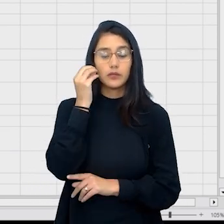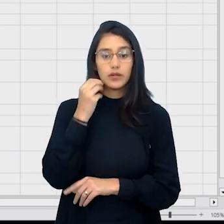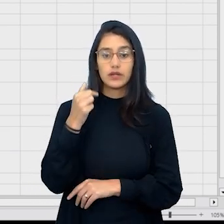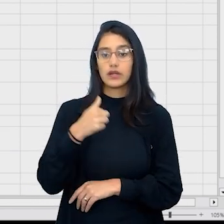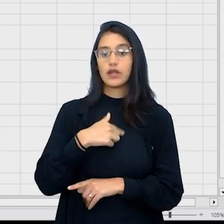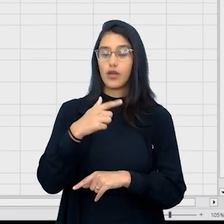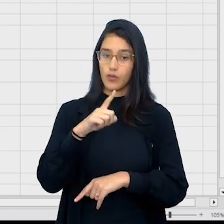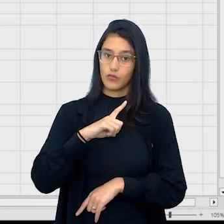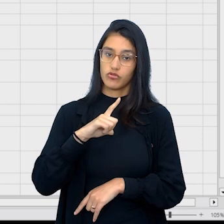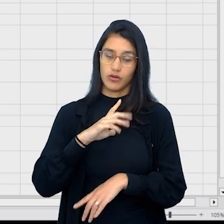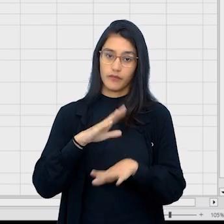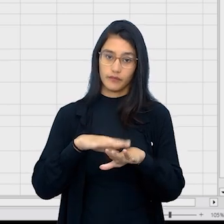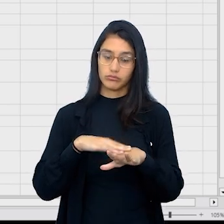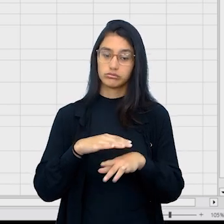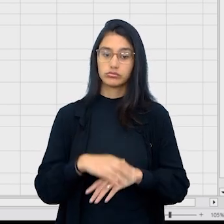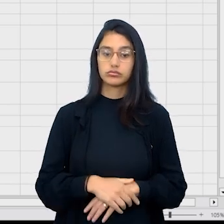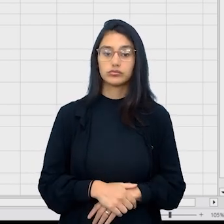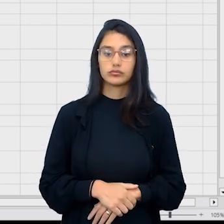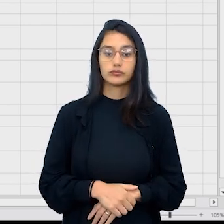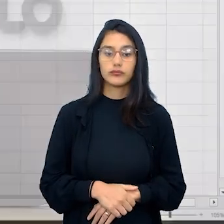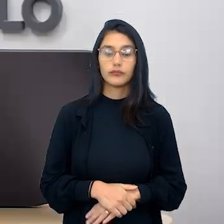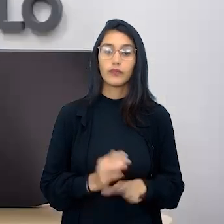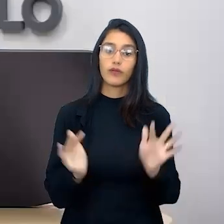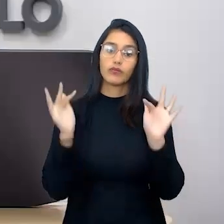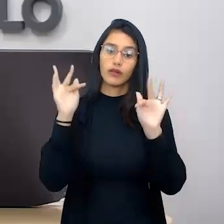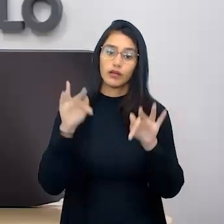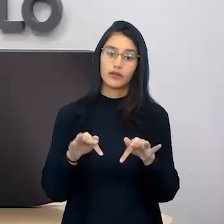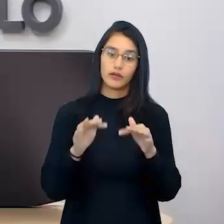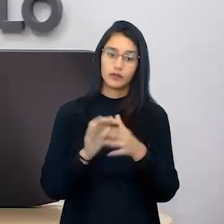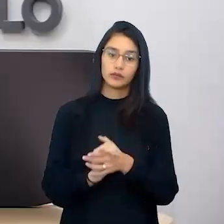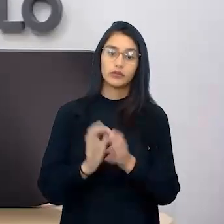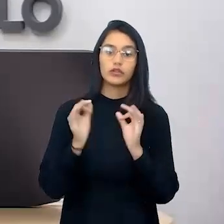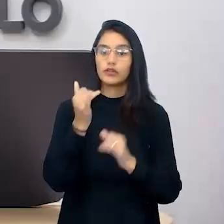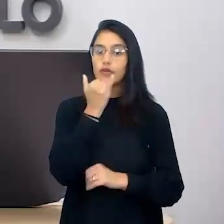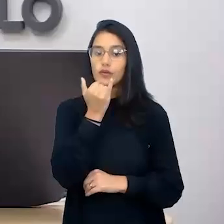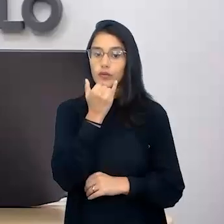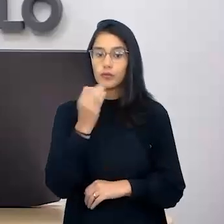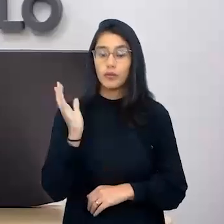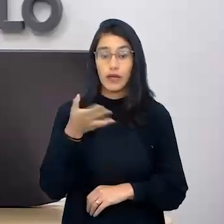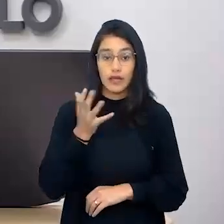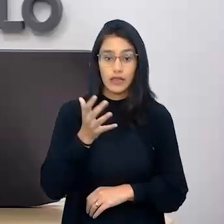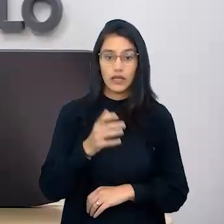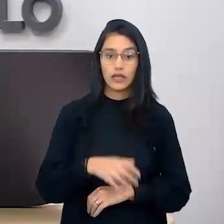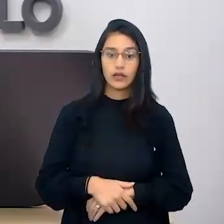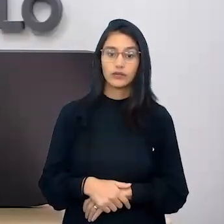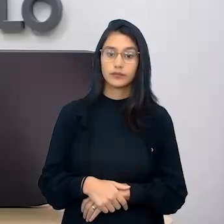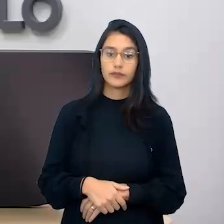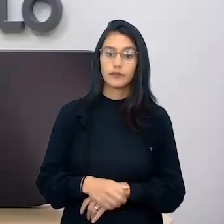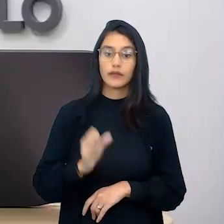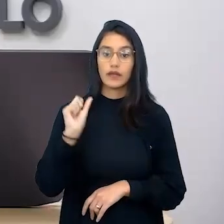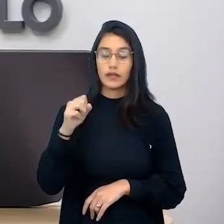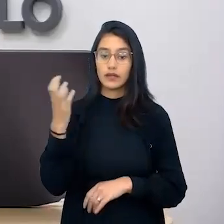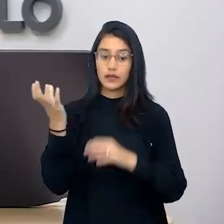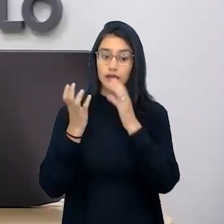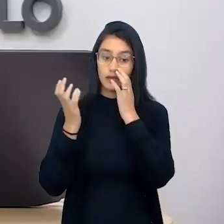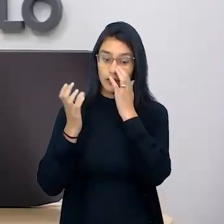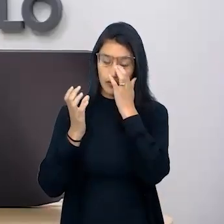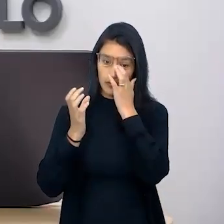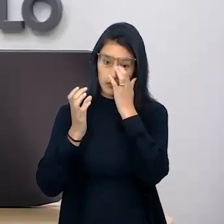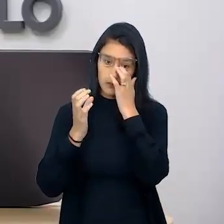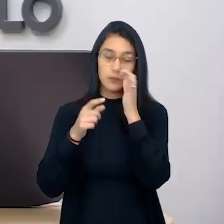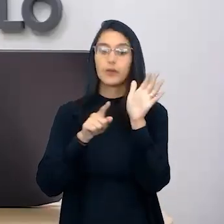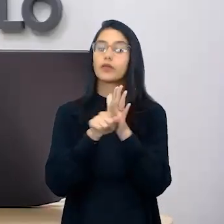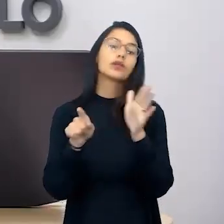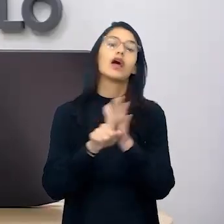eu tive. Ficamos por aqui. Sim. Desculpem a correria. Se quiserem,